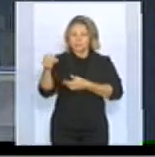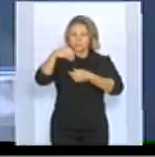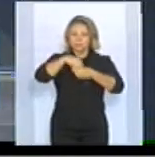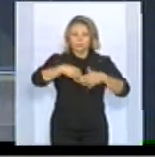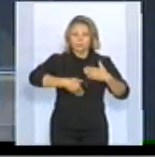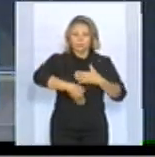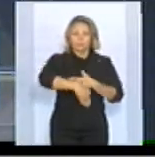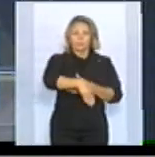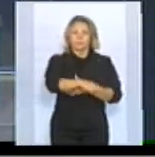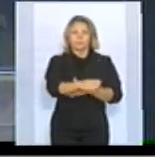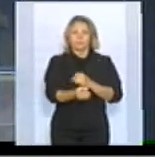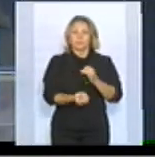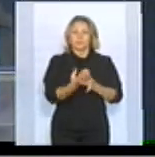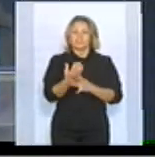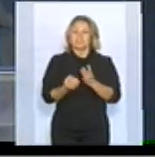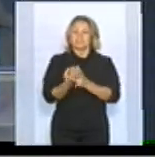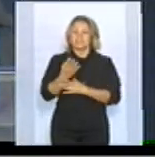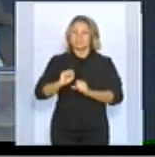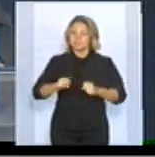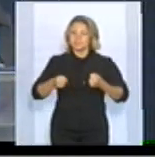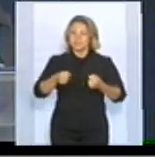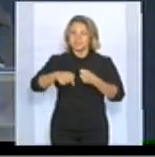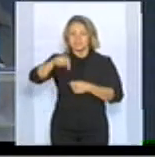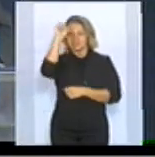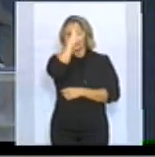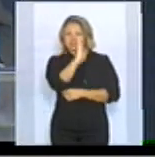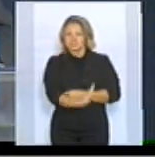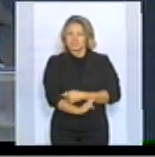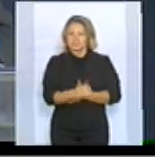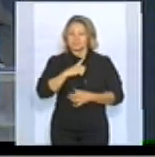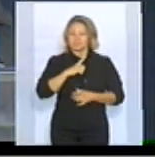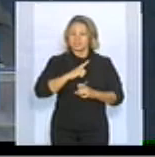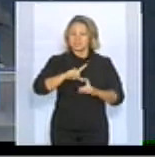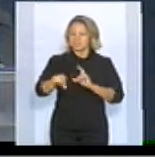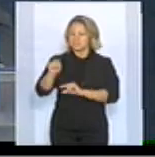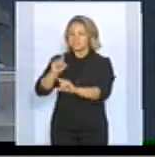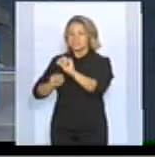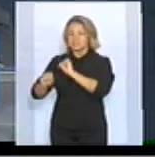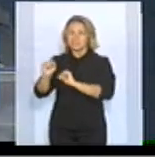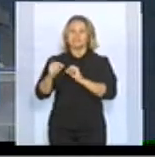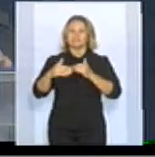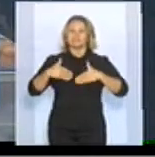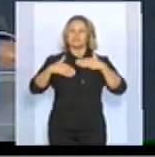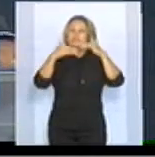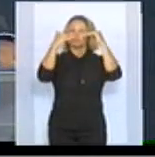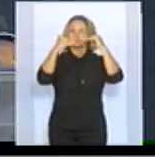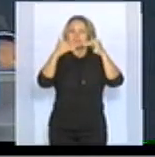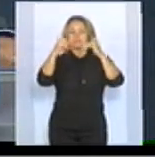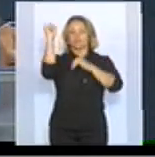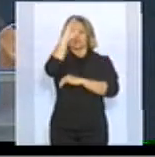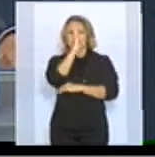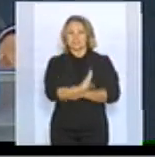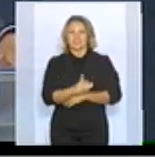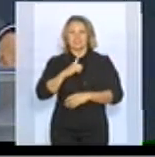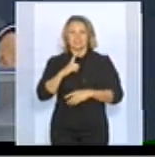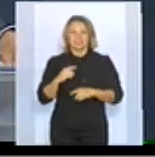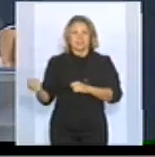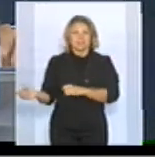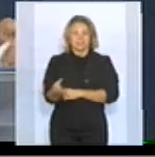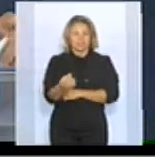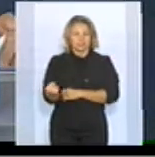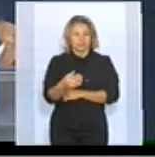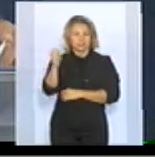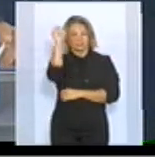uma criação ou um reforço no Brasil de áreas de seleção de programação brasileira e coprodução nas programadoras